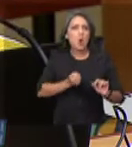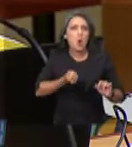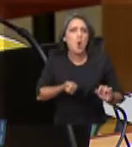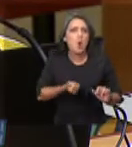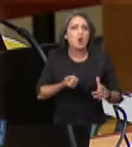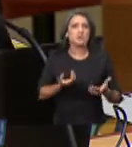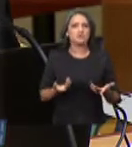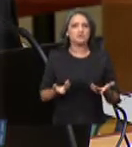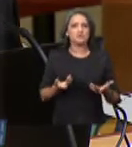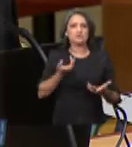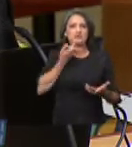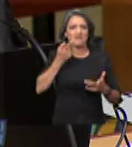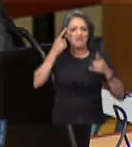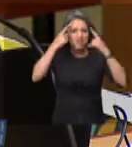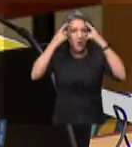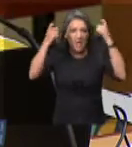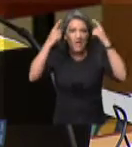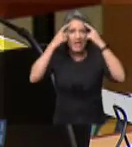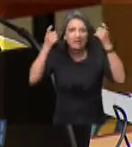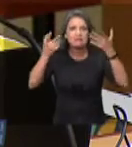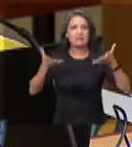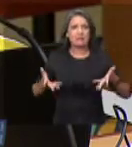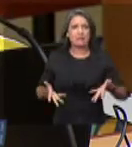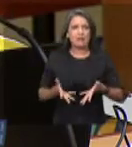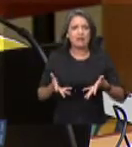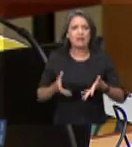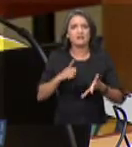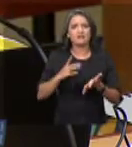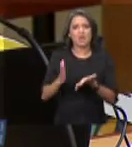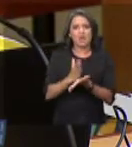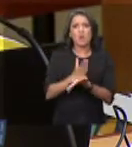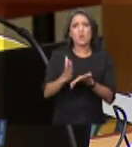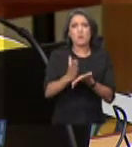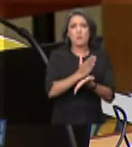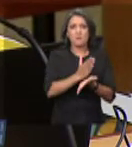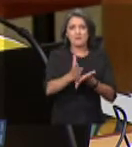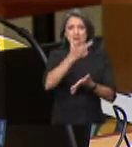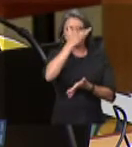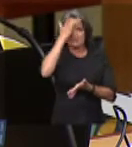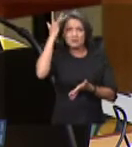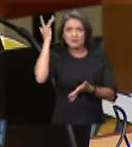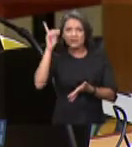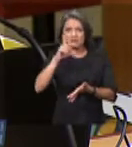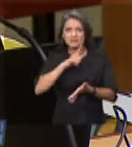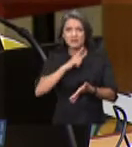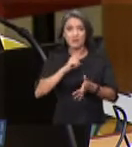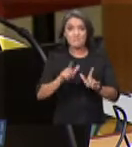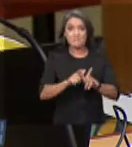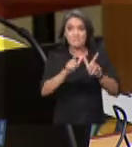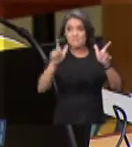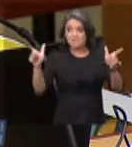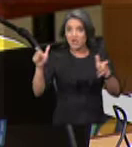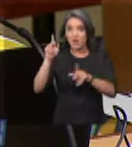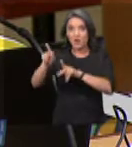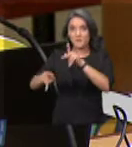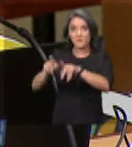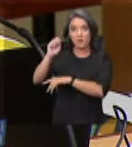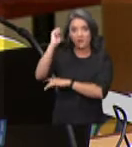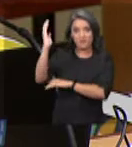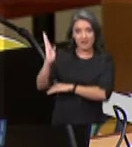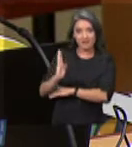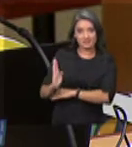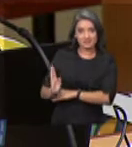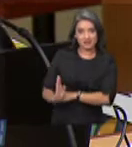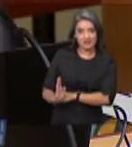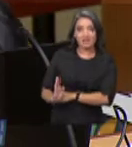esse discurso de violência é de parte é de alguns radicais a maioria do povo brasileiro